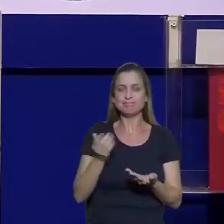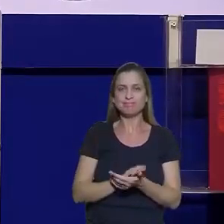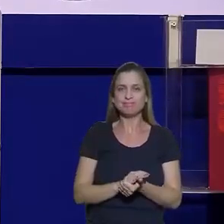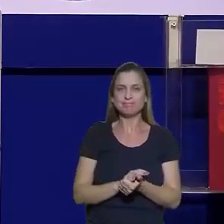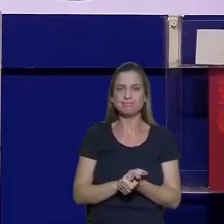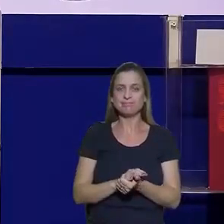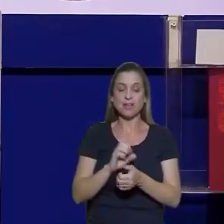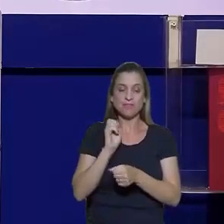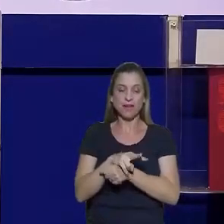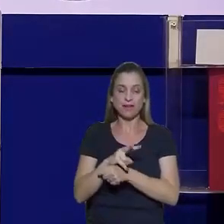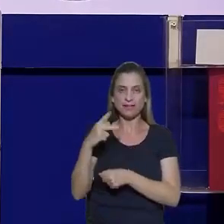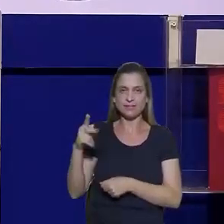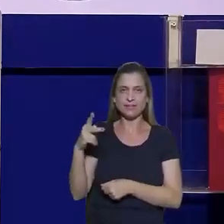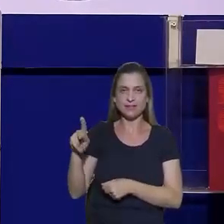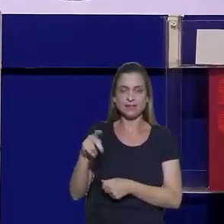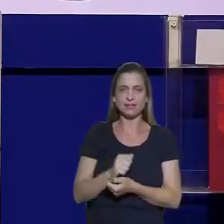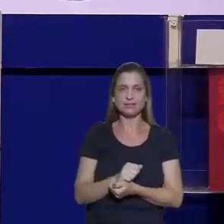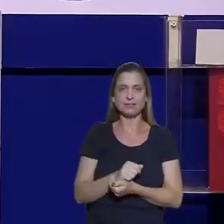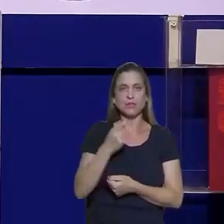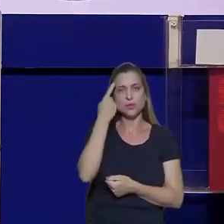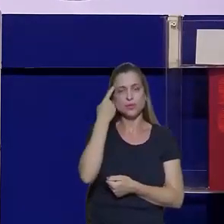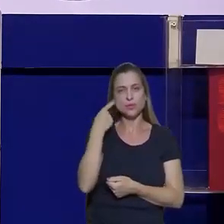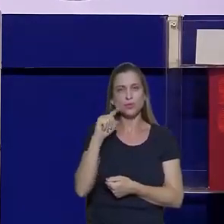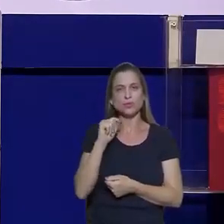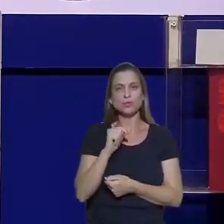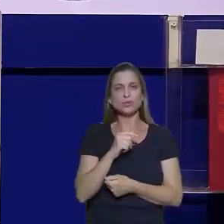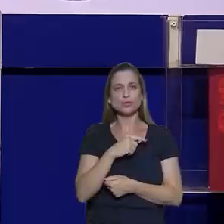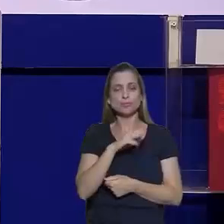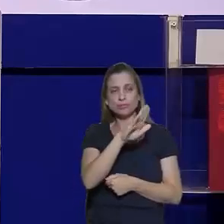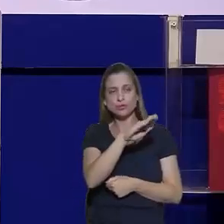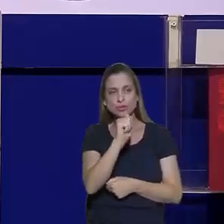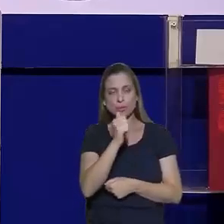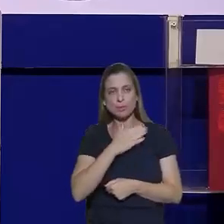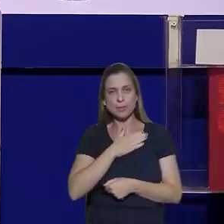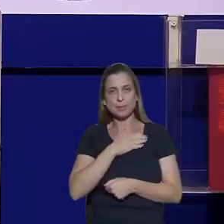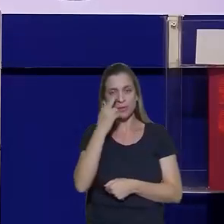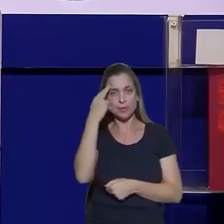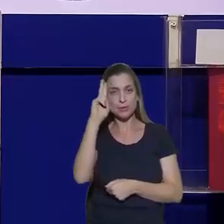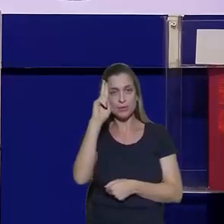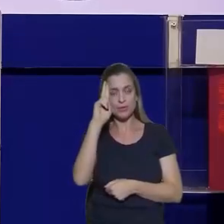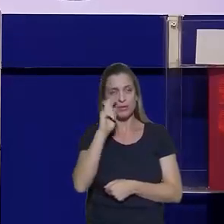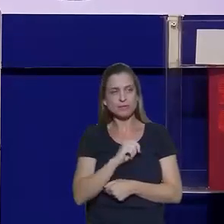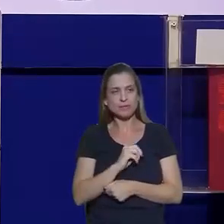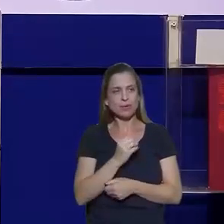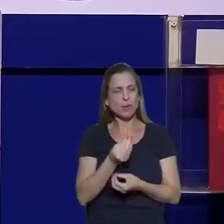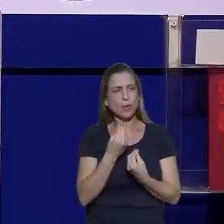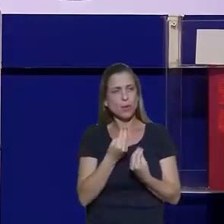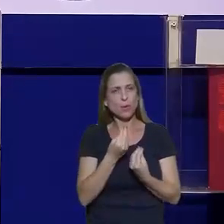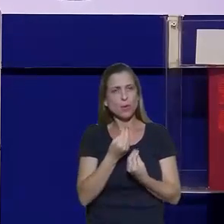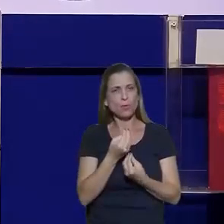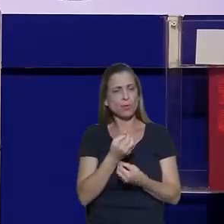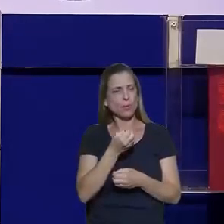para ocupar a vaga. E aí eu fui um dia até o meu chefe e perguntei para ele, falei: fulano, eu jurava que aquela